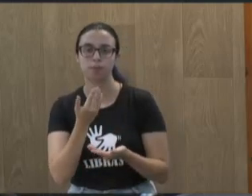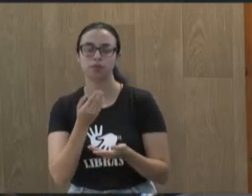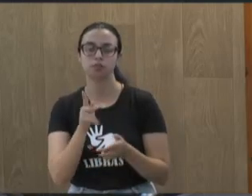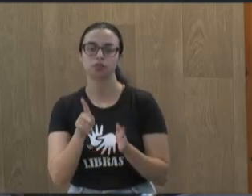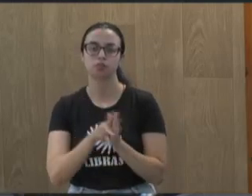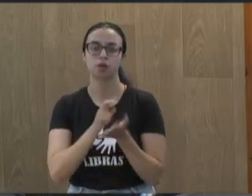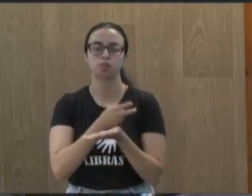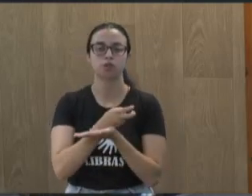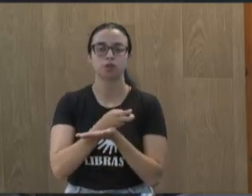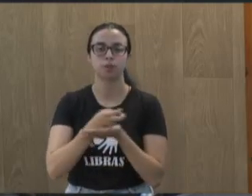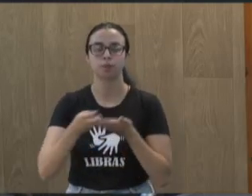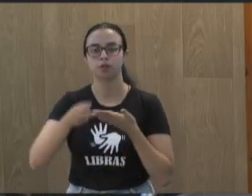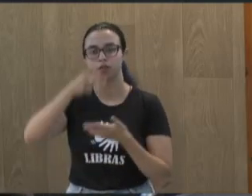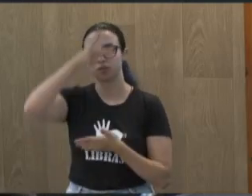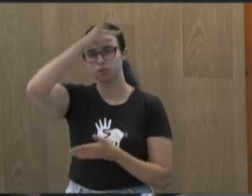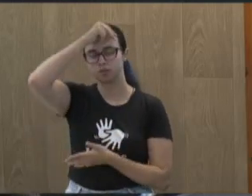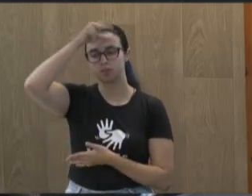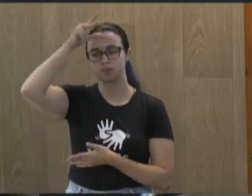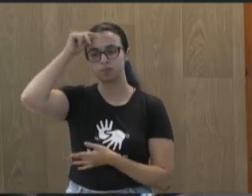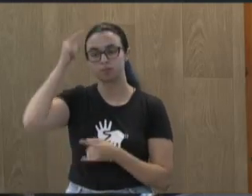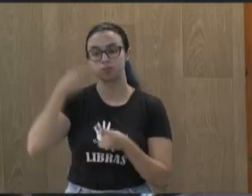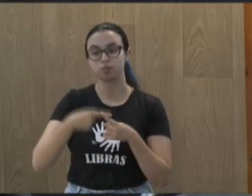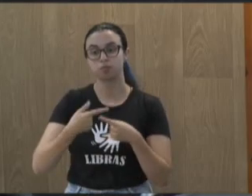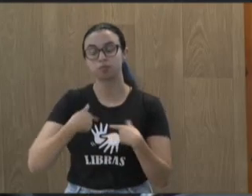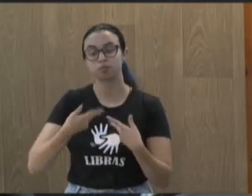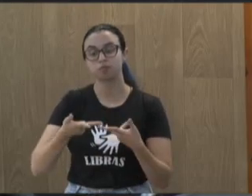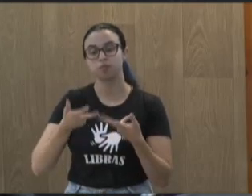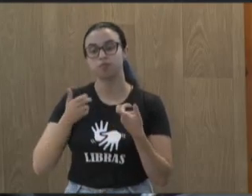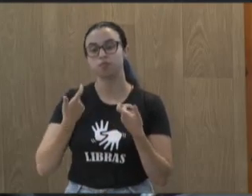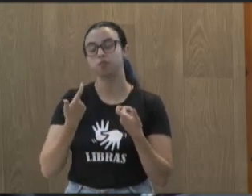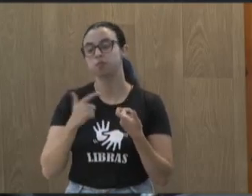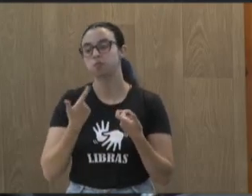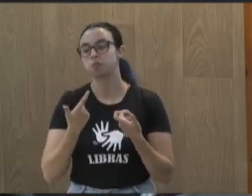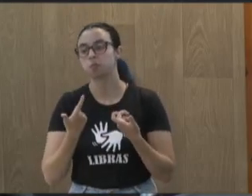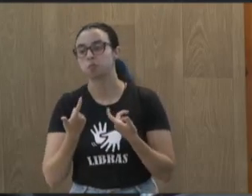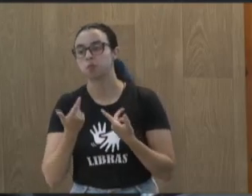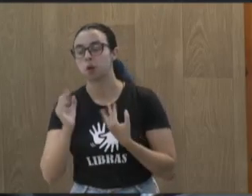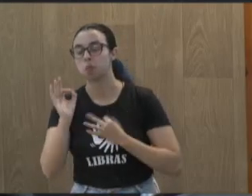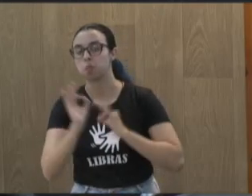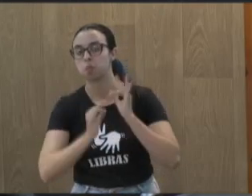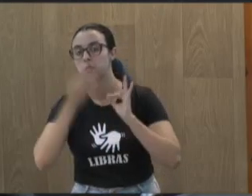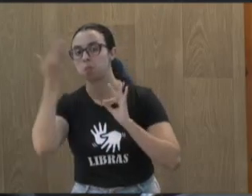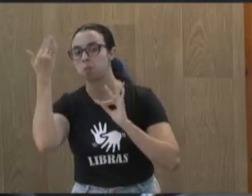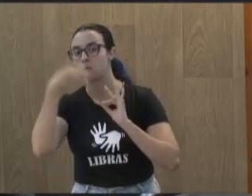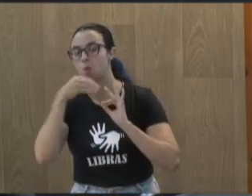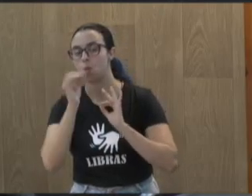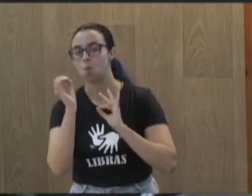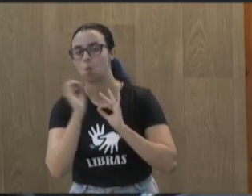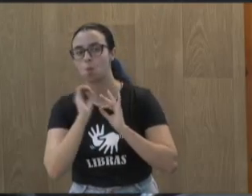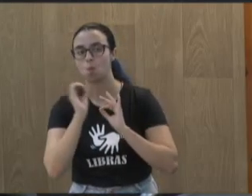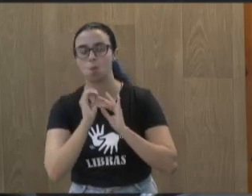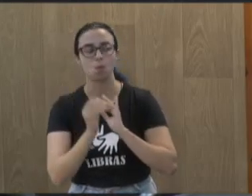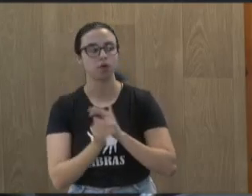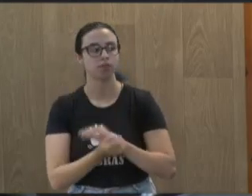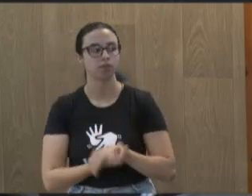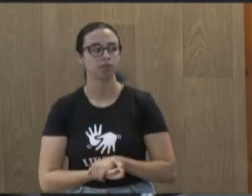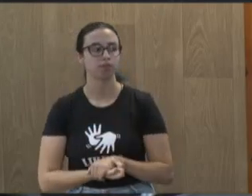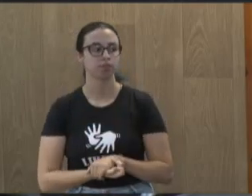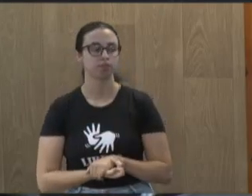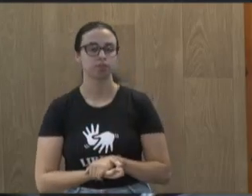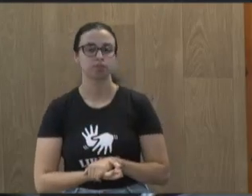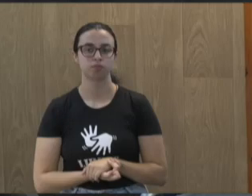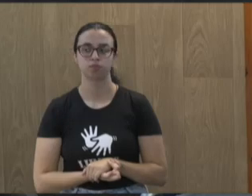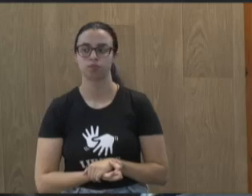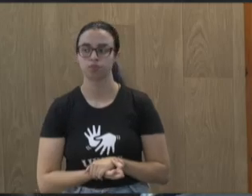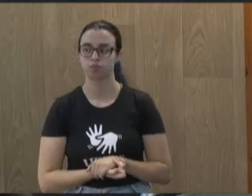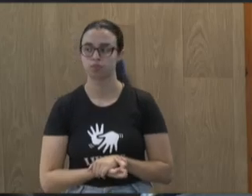do prefeito, pois eu vi que ele não tem embasamento técnico para isso. Não tem embasamento técnico para isso.